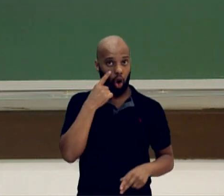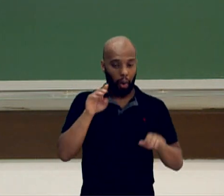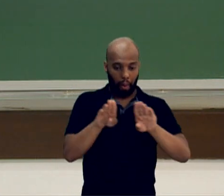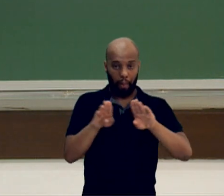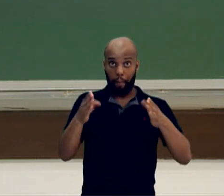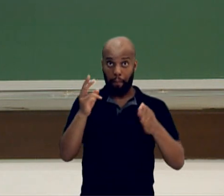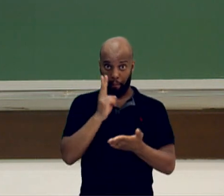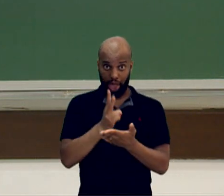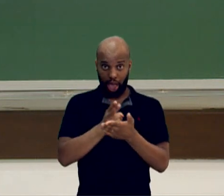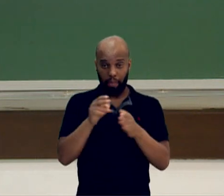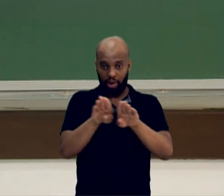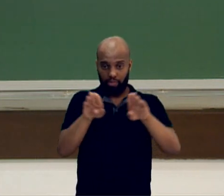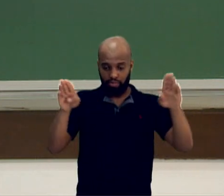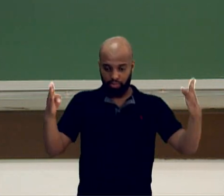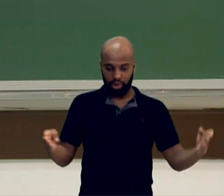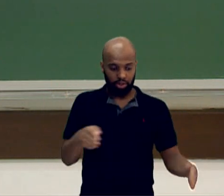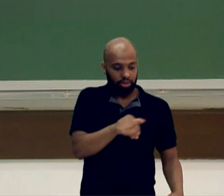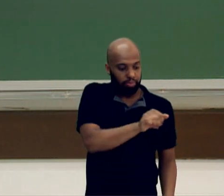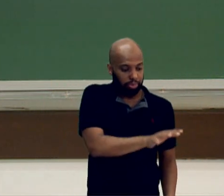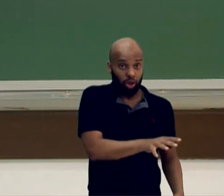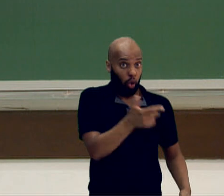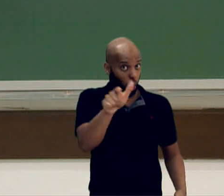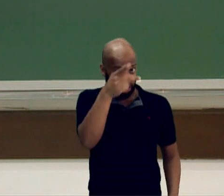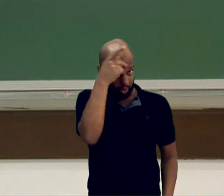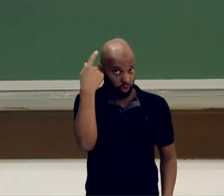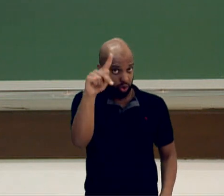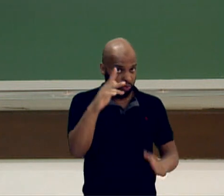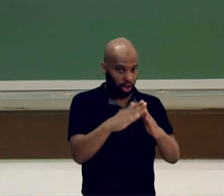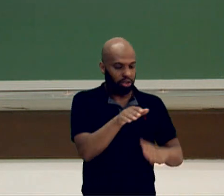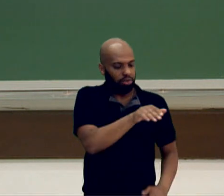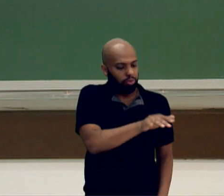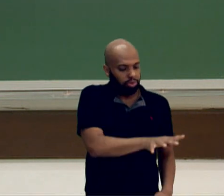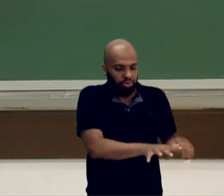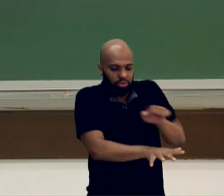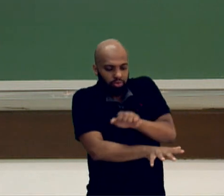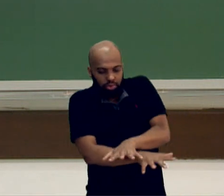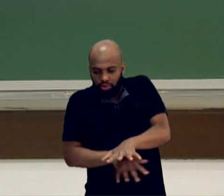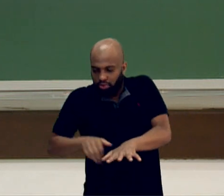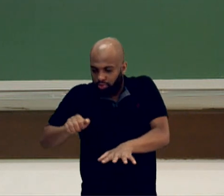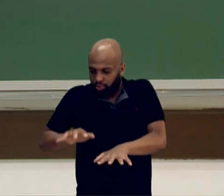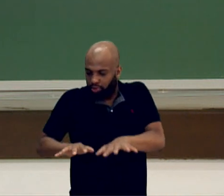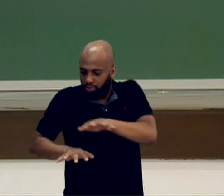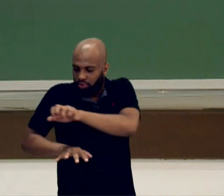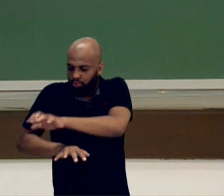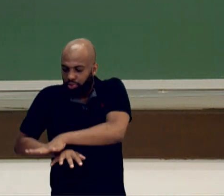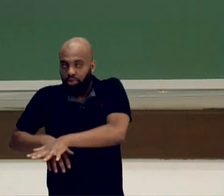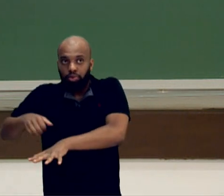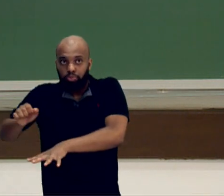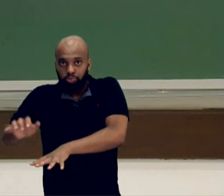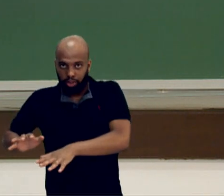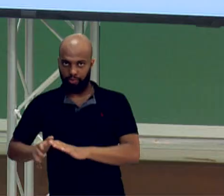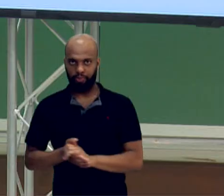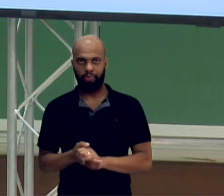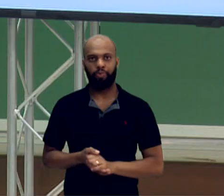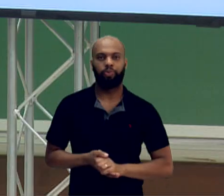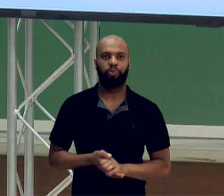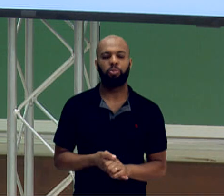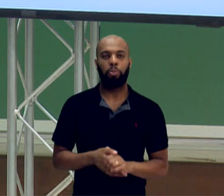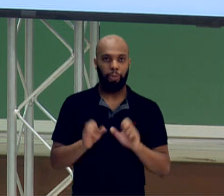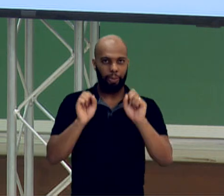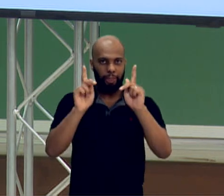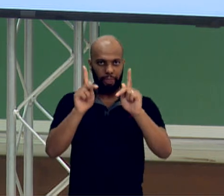lá horizontal, certo? Muito bem. Ou dimensão que se encontra no eixo